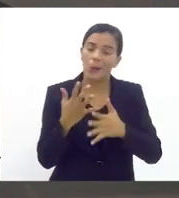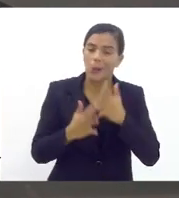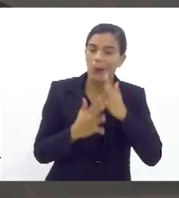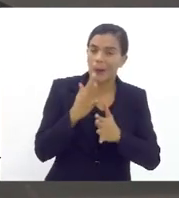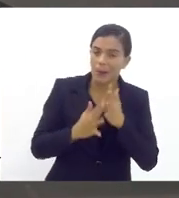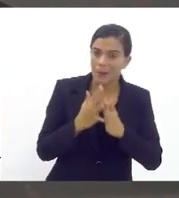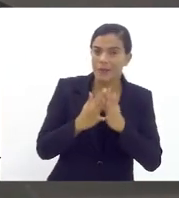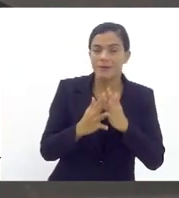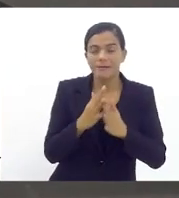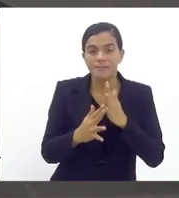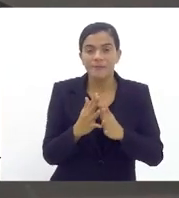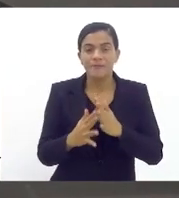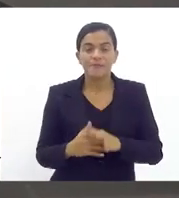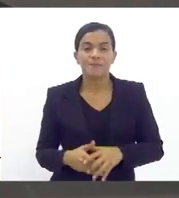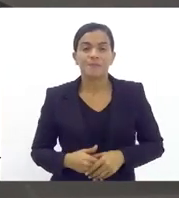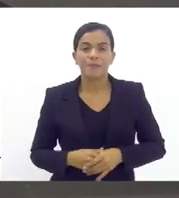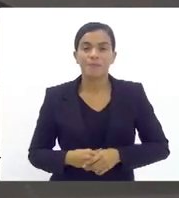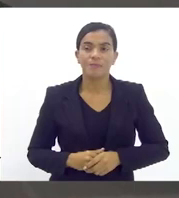complicado.